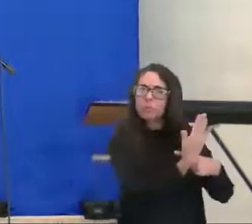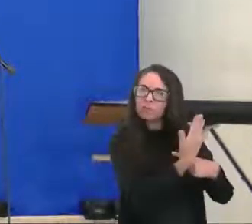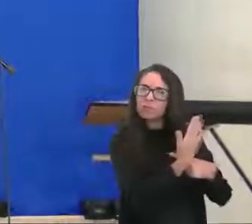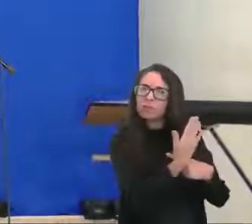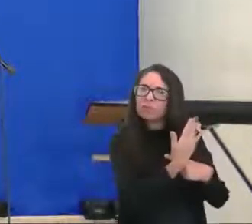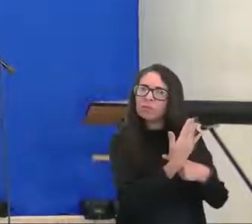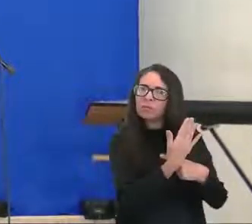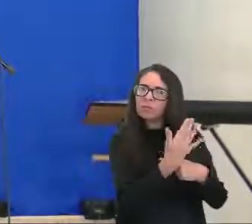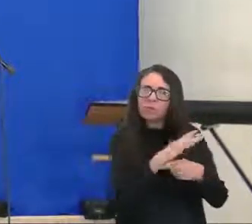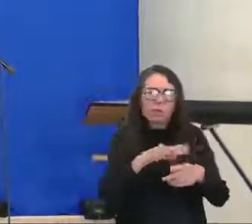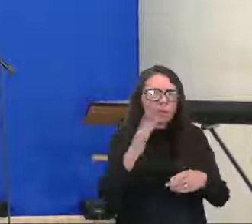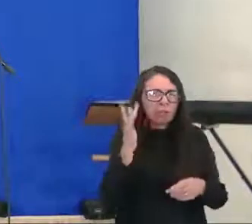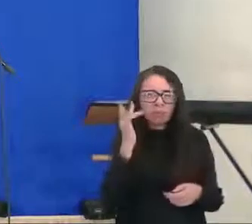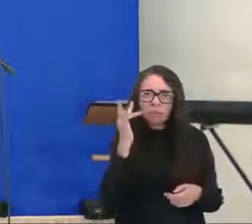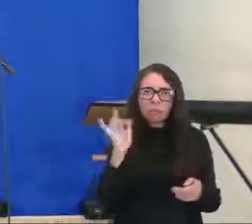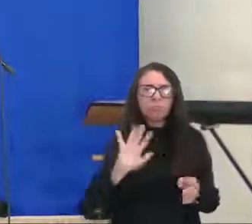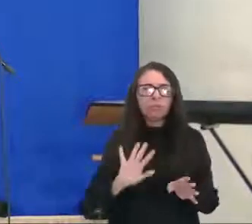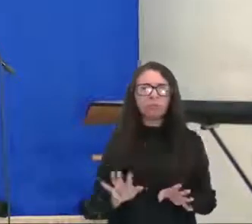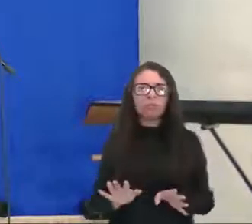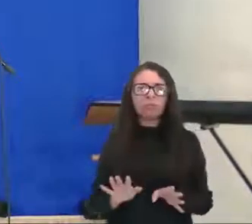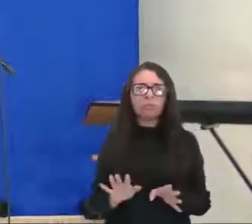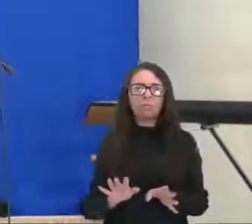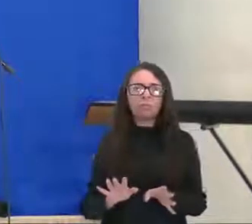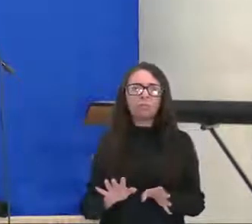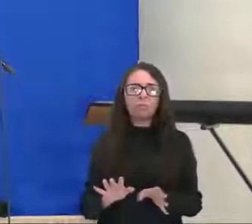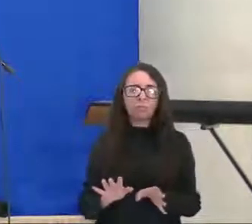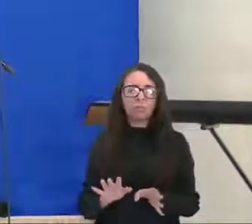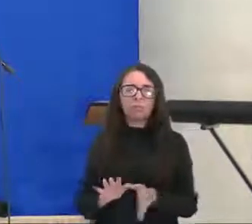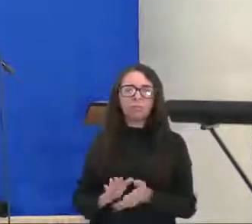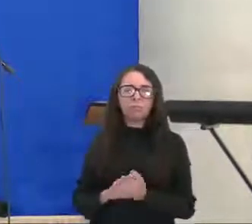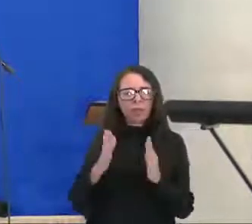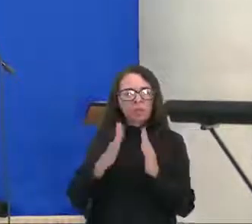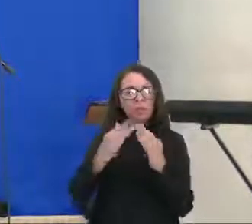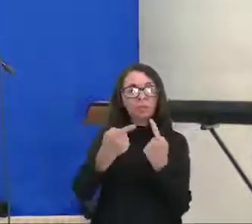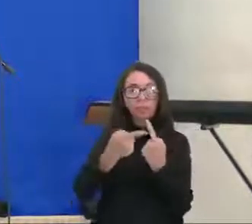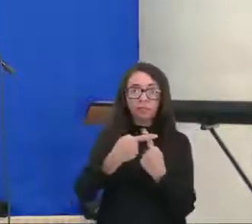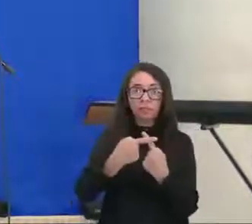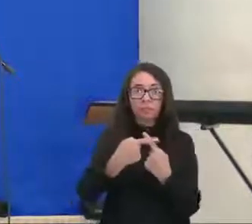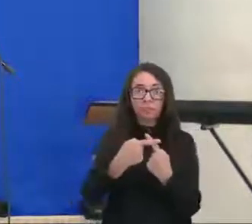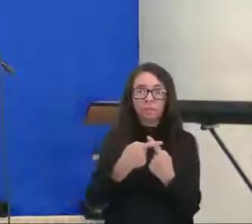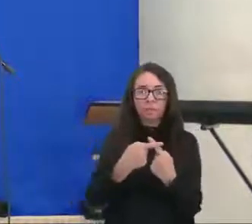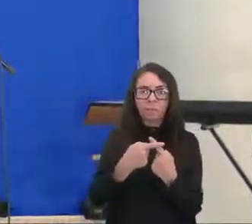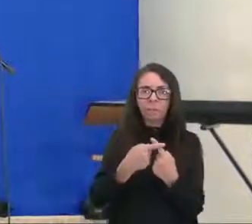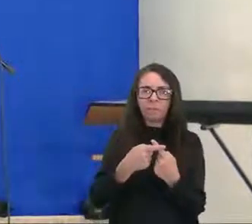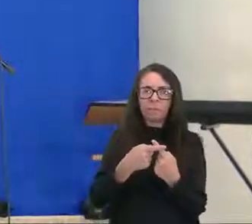a ter o corpo unido, formado espiritualmente.